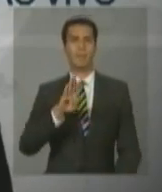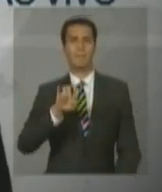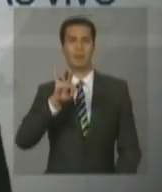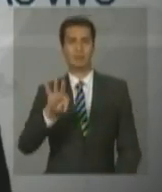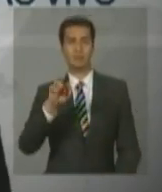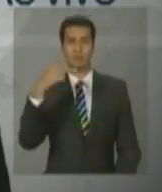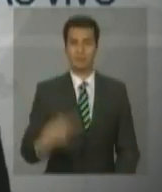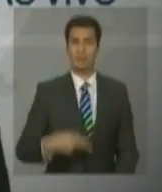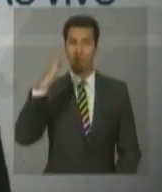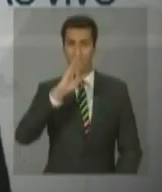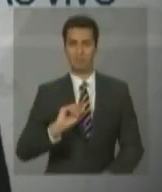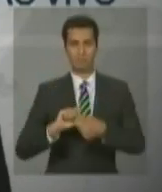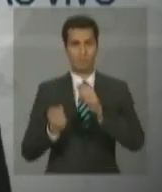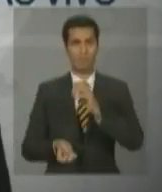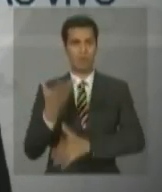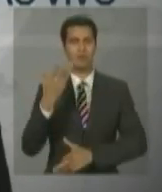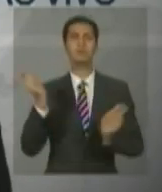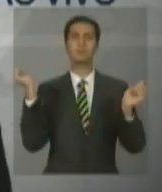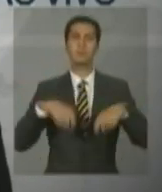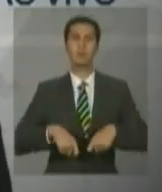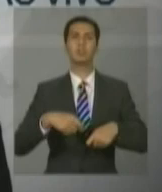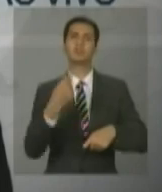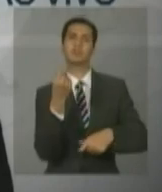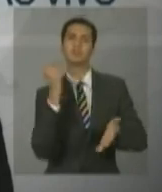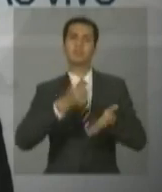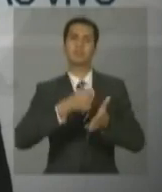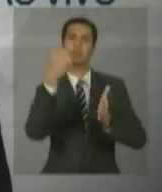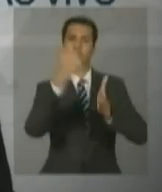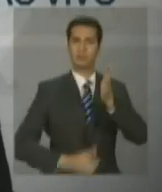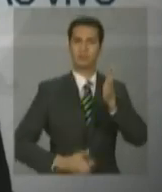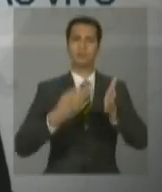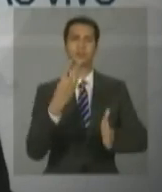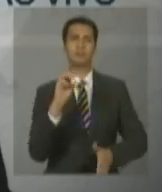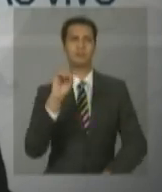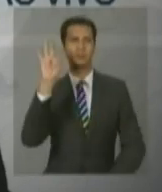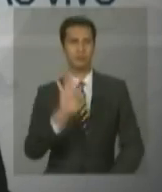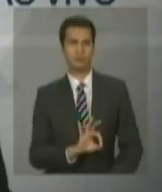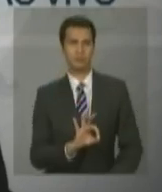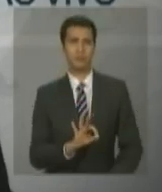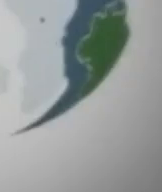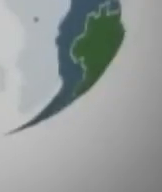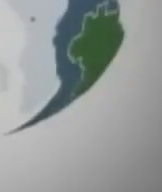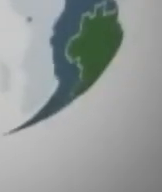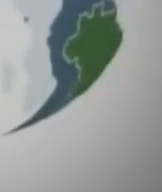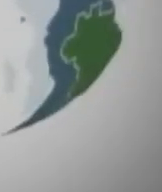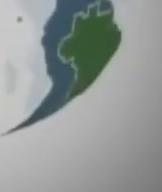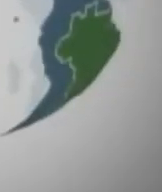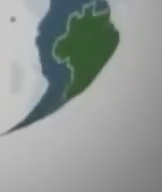seus preços reduzidos com cerca de 30%. A lei entrou em vigor hoje.